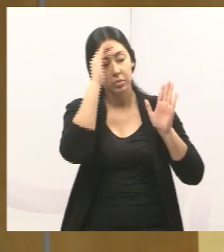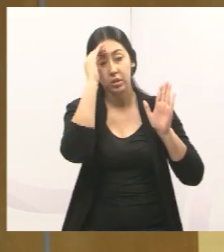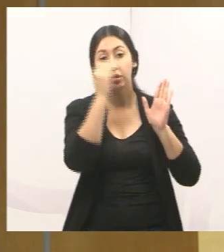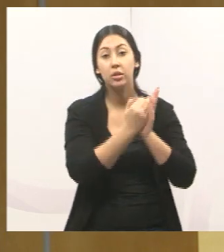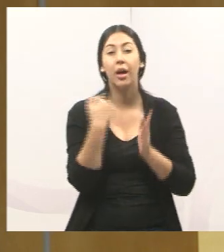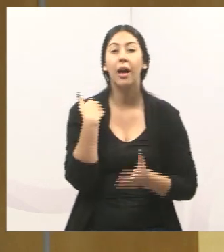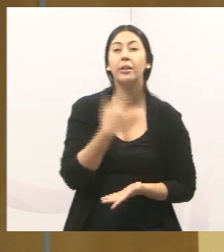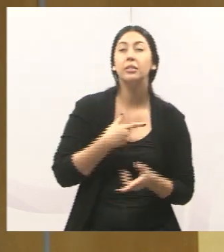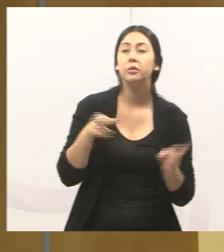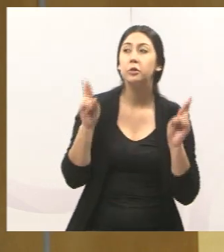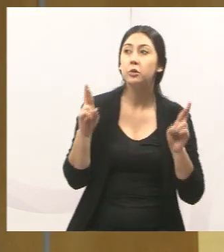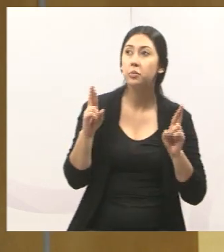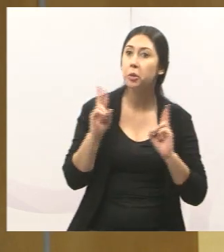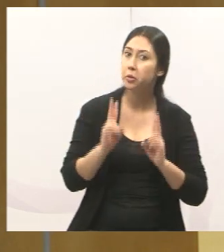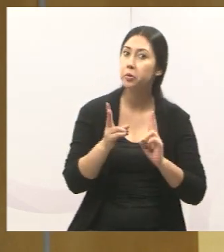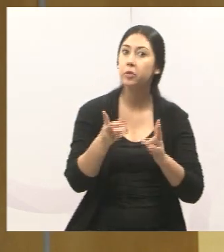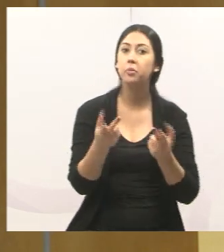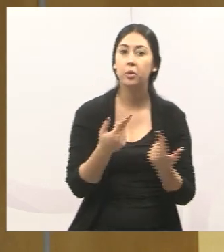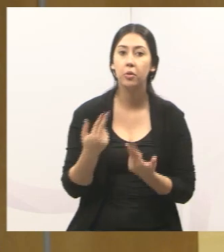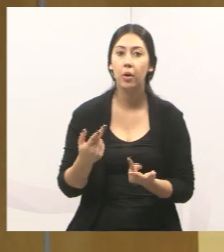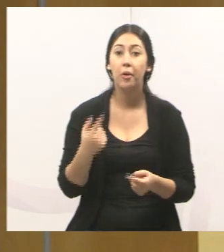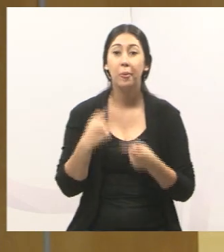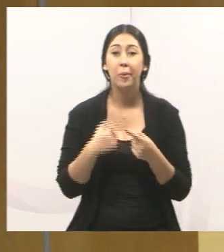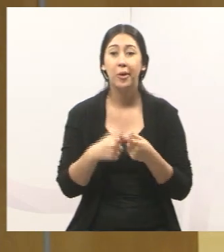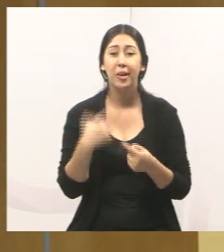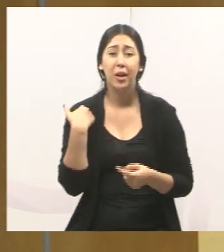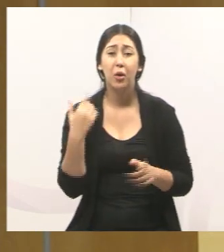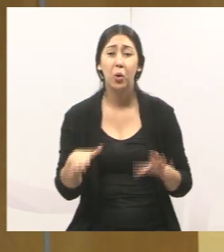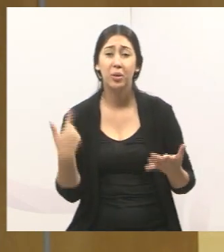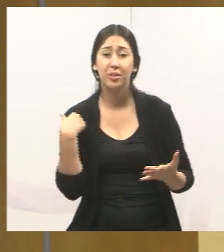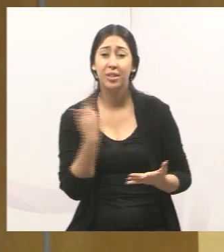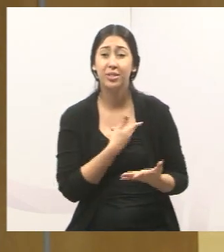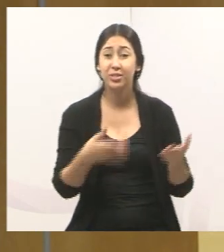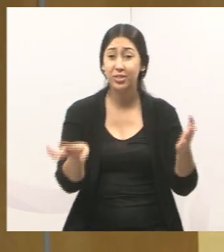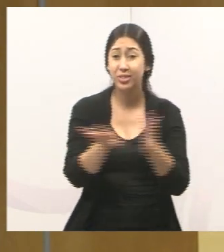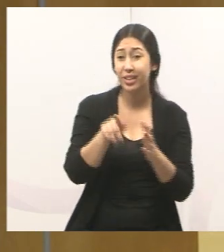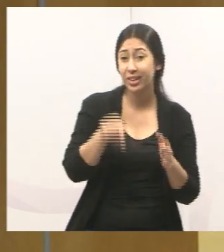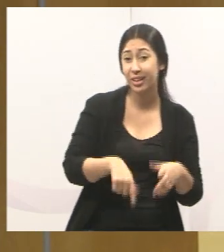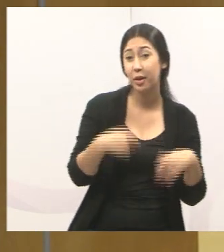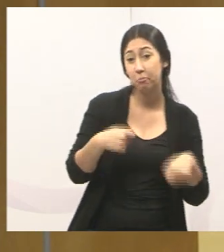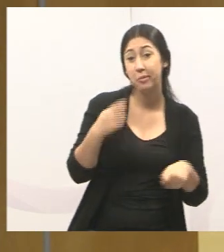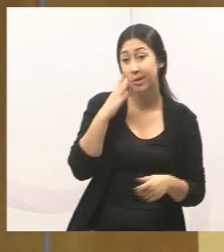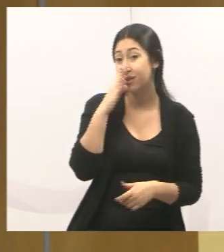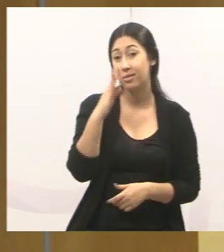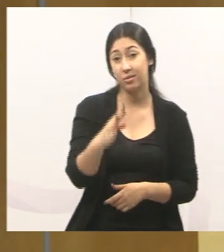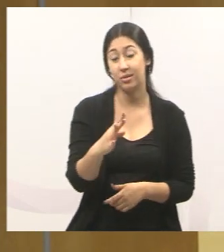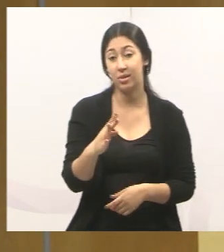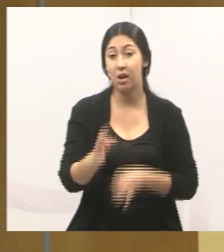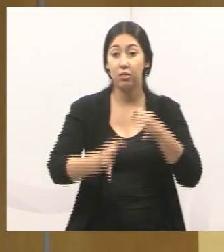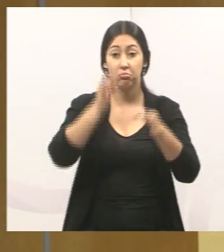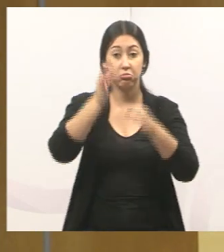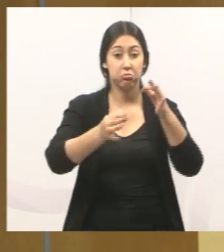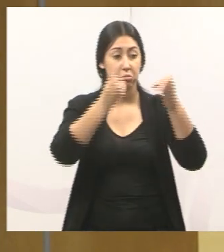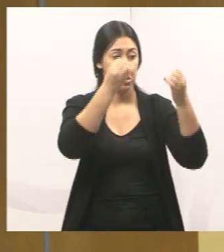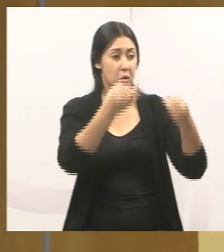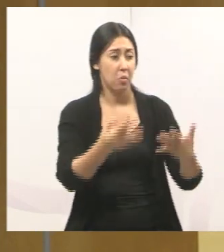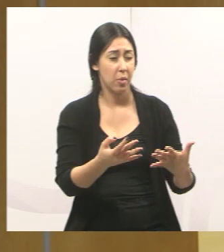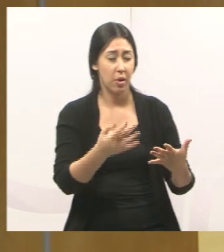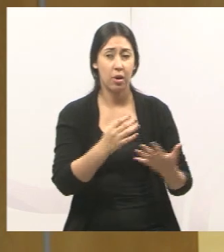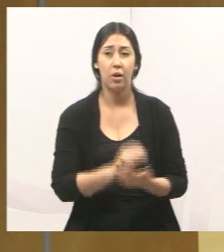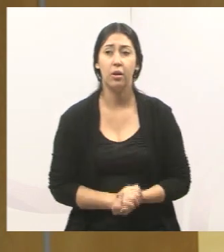que, se Deus quiser, continue assim para não ter problema. Porque vindo para essa casa nós temos que ter a nossa avaliação. E aí o Tribunal de Contas, que leu todo aquele calhamaço